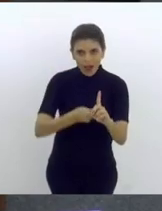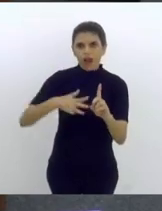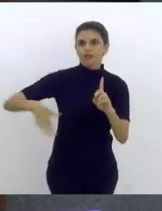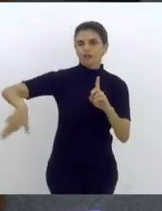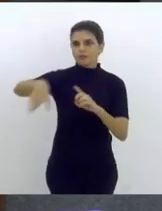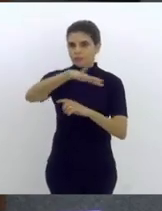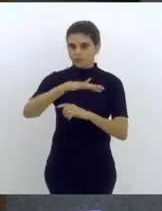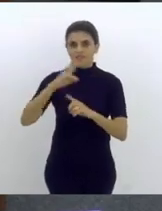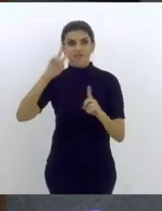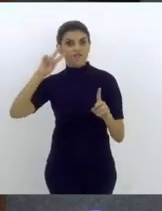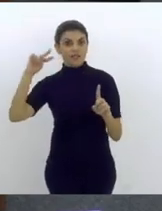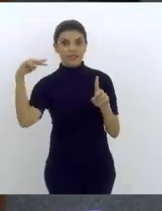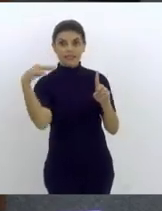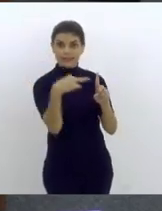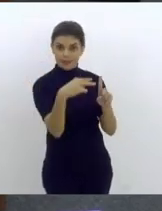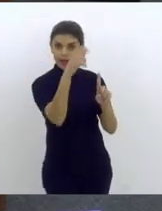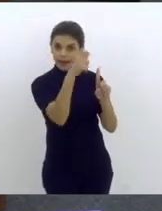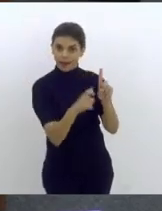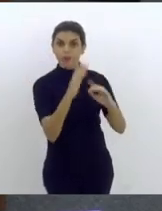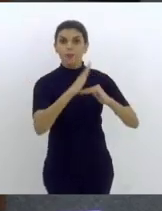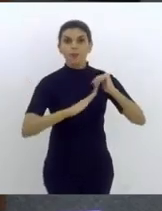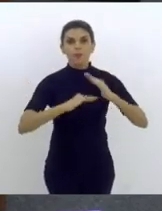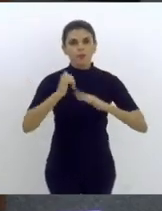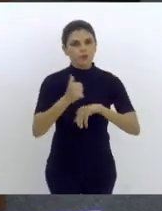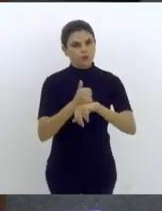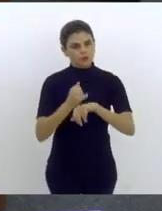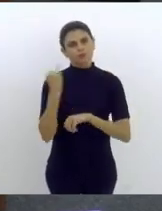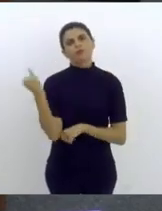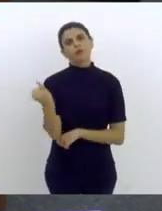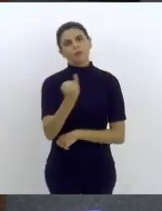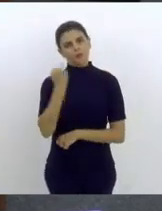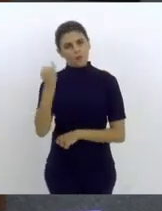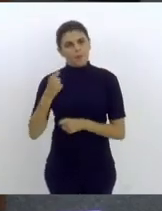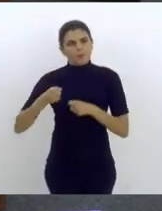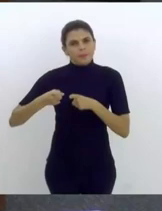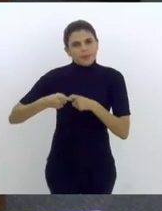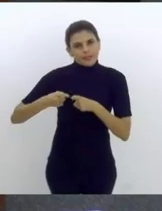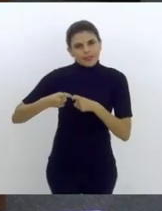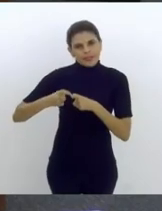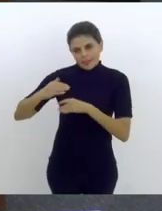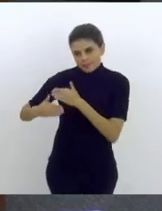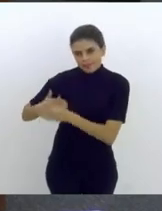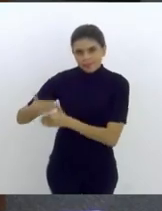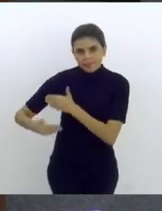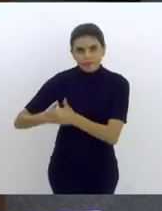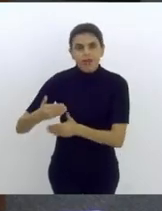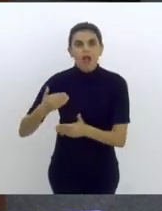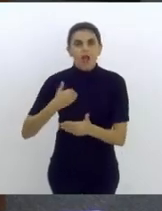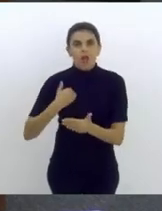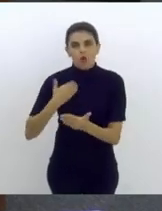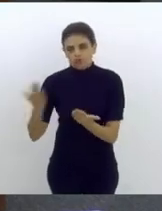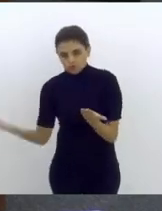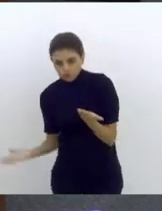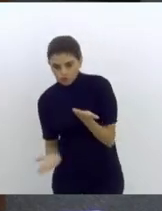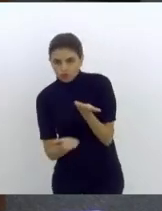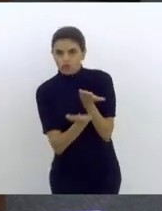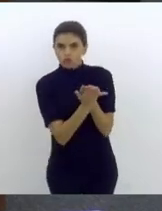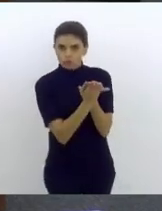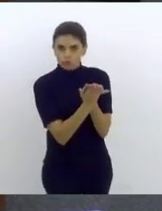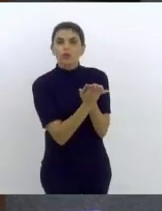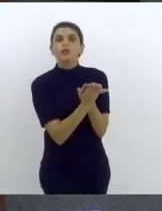visibilidade esse profissionais tão importantes da Medicina milenar eu protocolei hoje